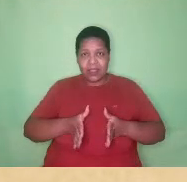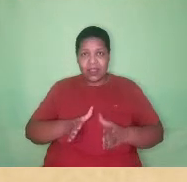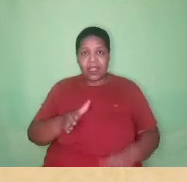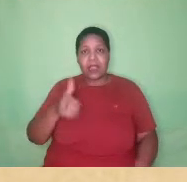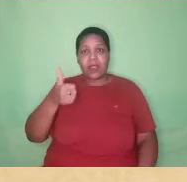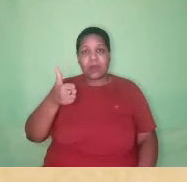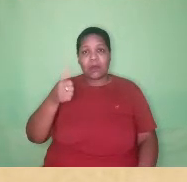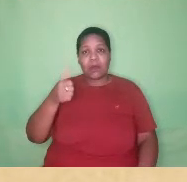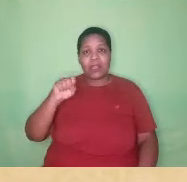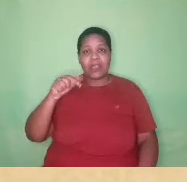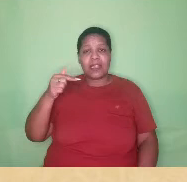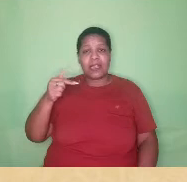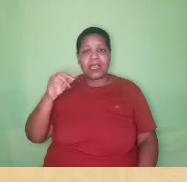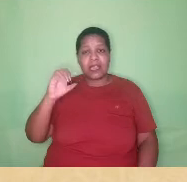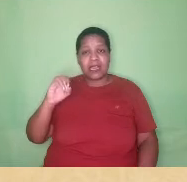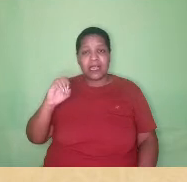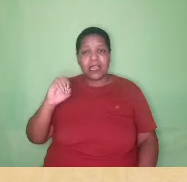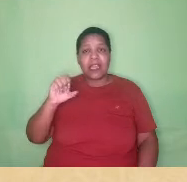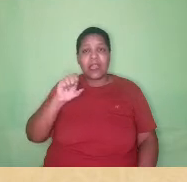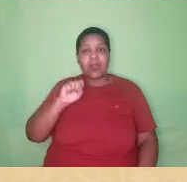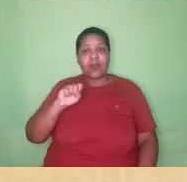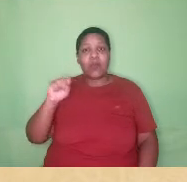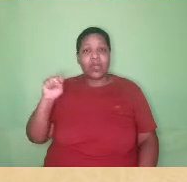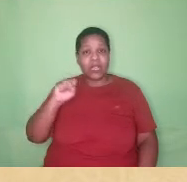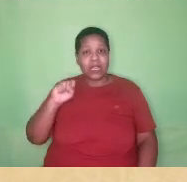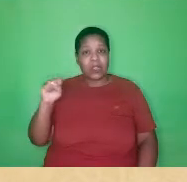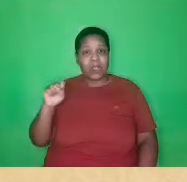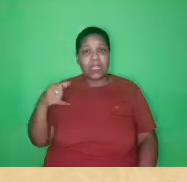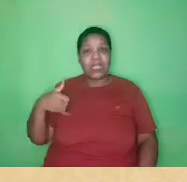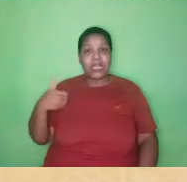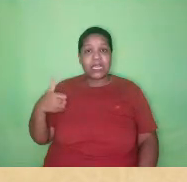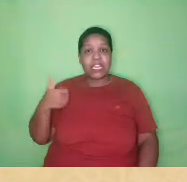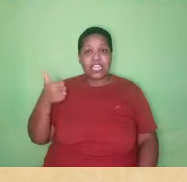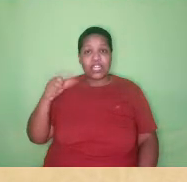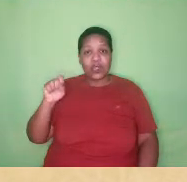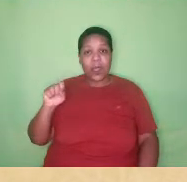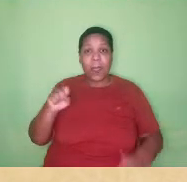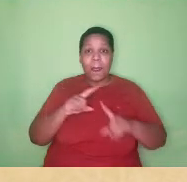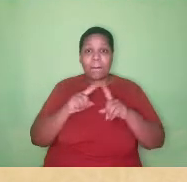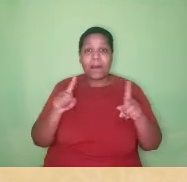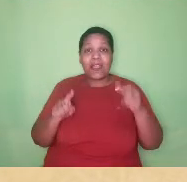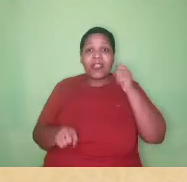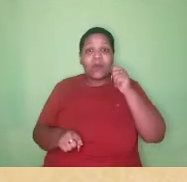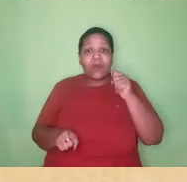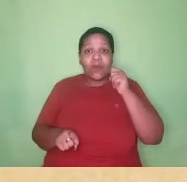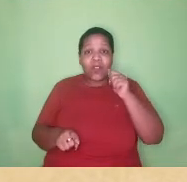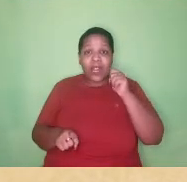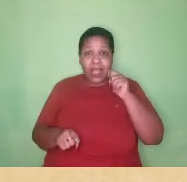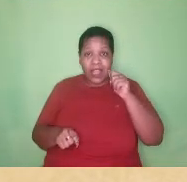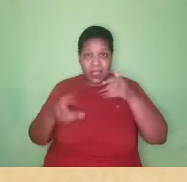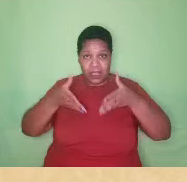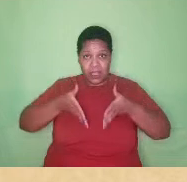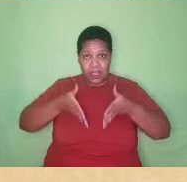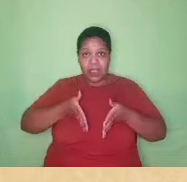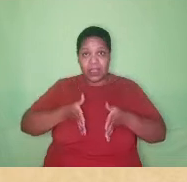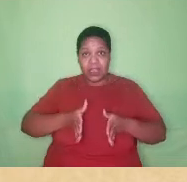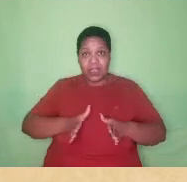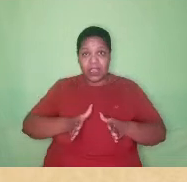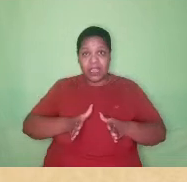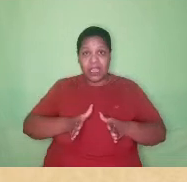em 1888, estaria com 18 anos. Mas se essa mulher teve um filho depois de setembro